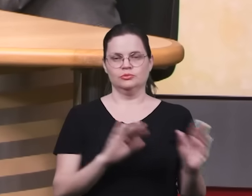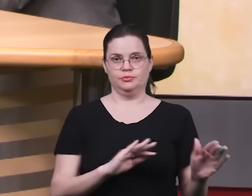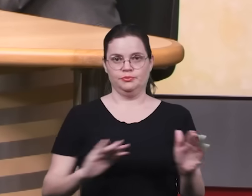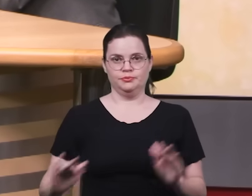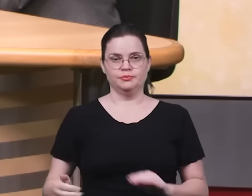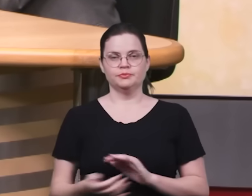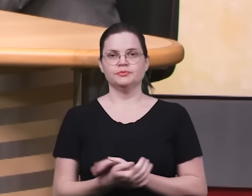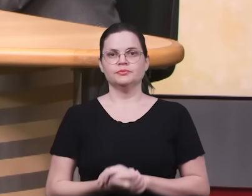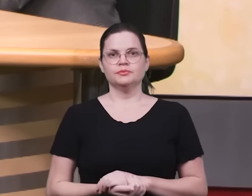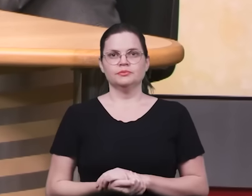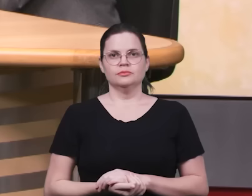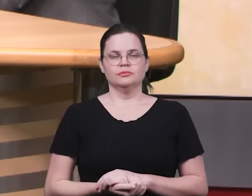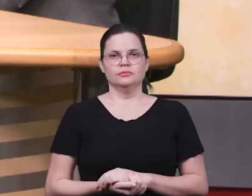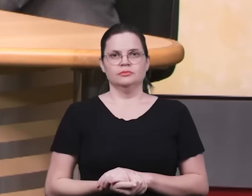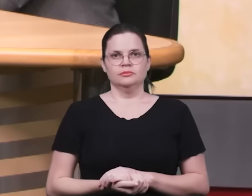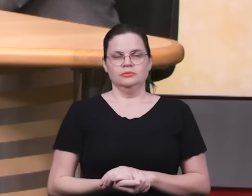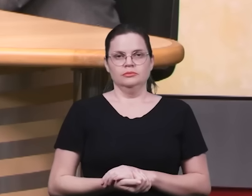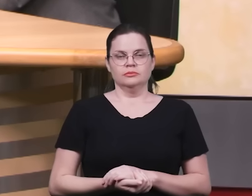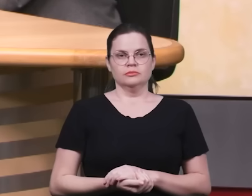o dom